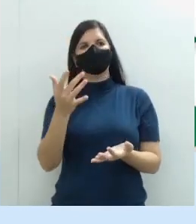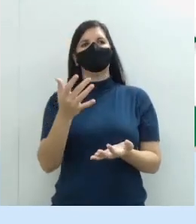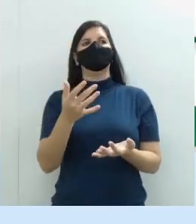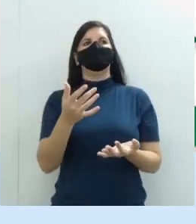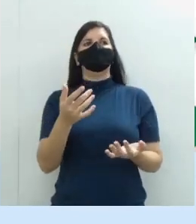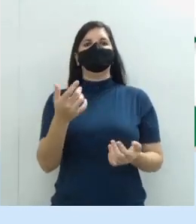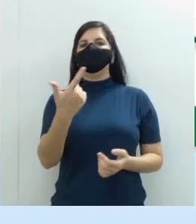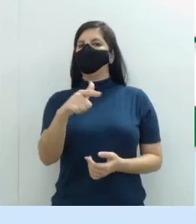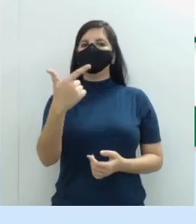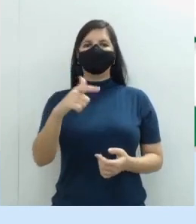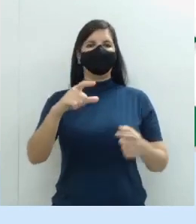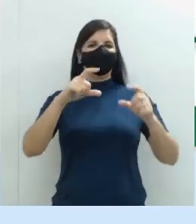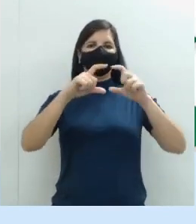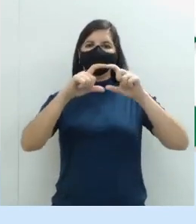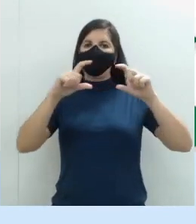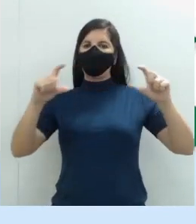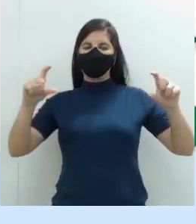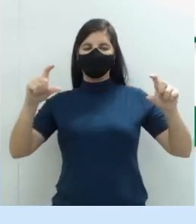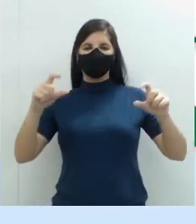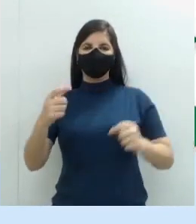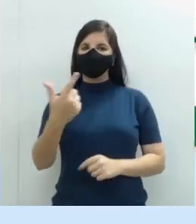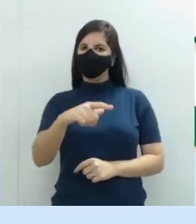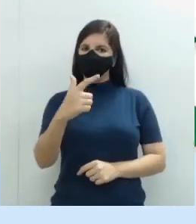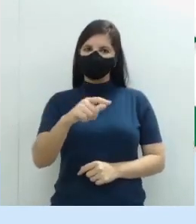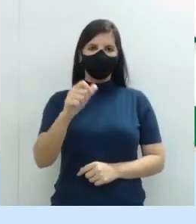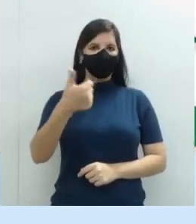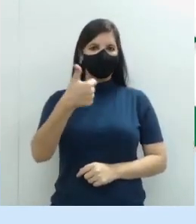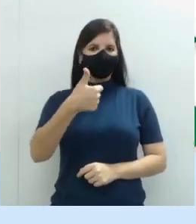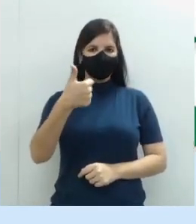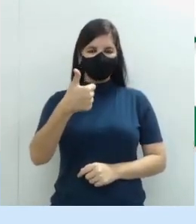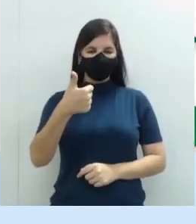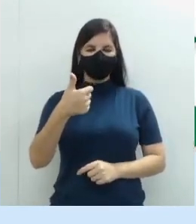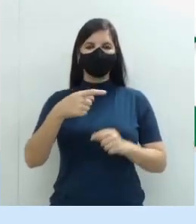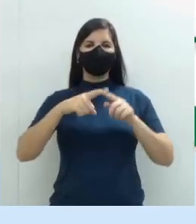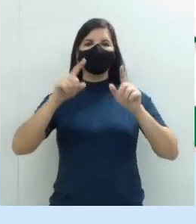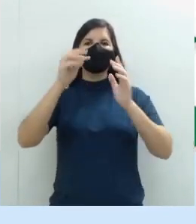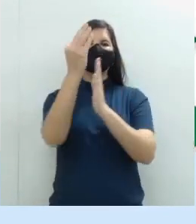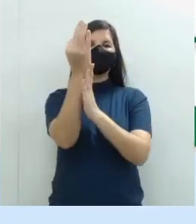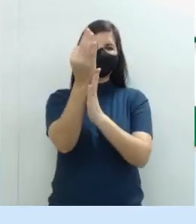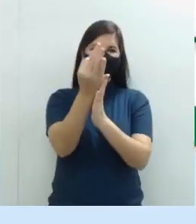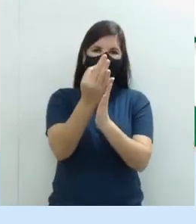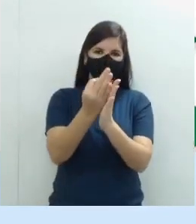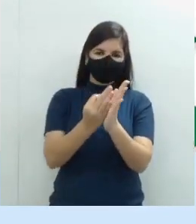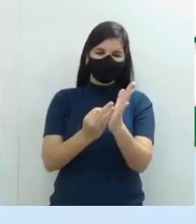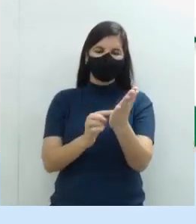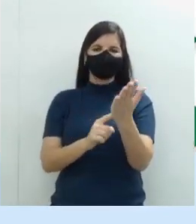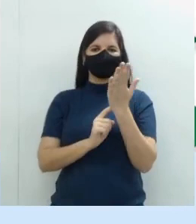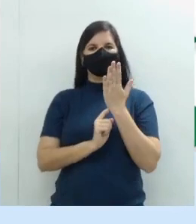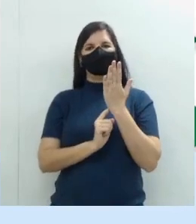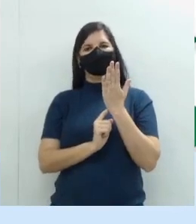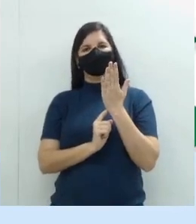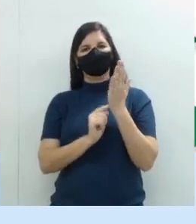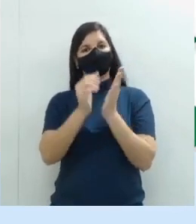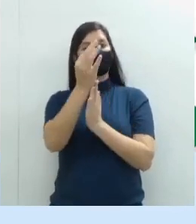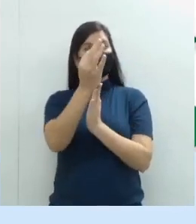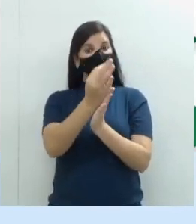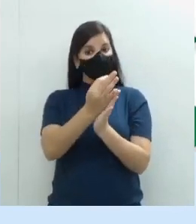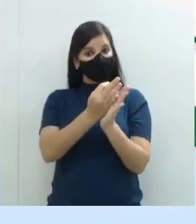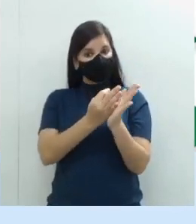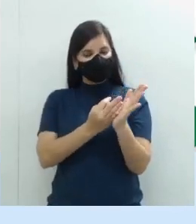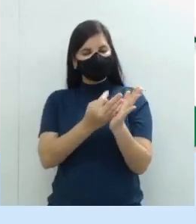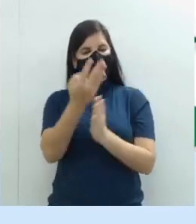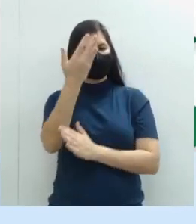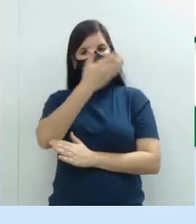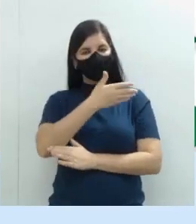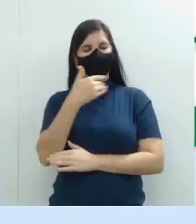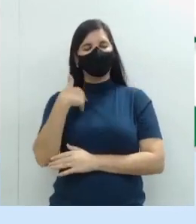não tenho a fórmula, não tenho o primeiro termo, mas o texto da questão me localiza, porque ele vai me dar alguma coisa que